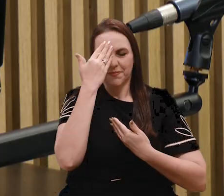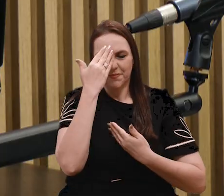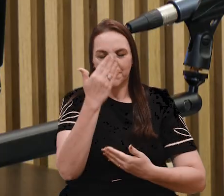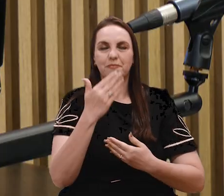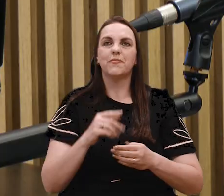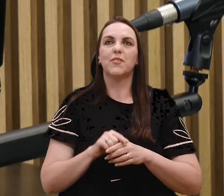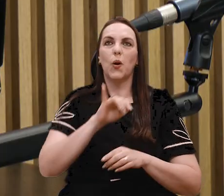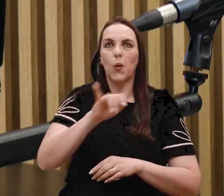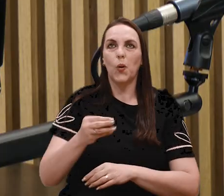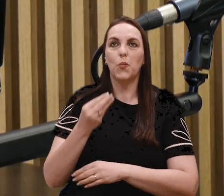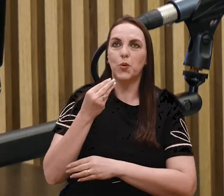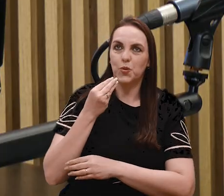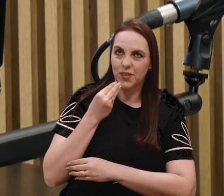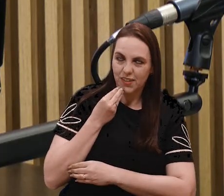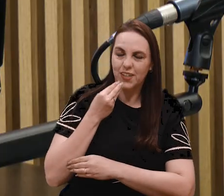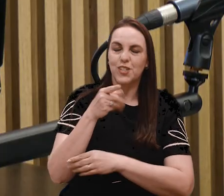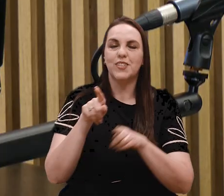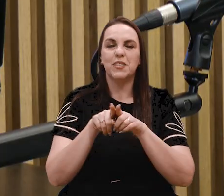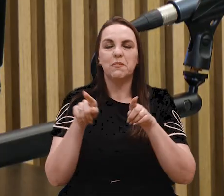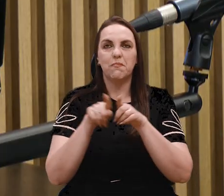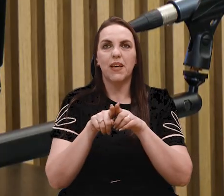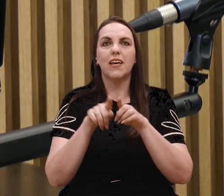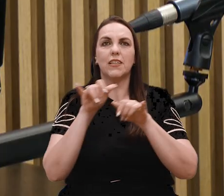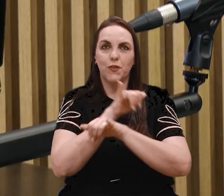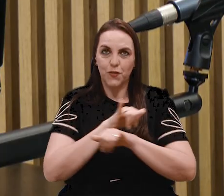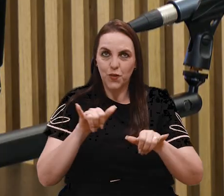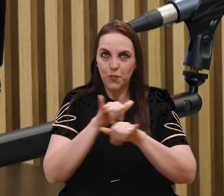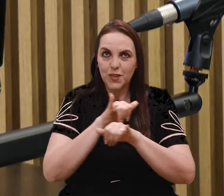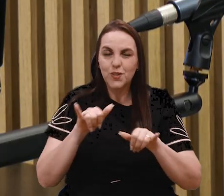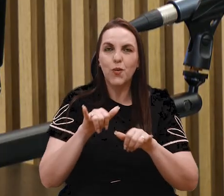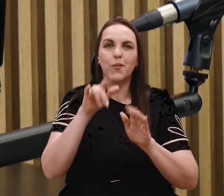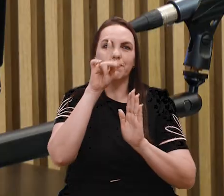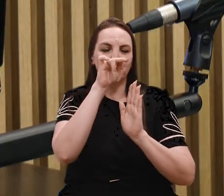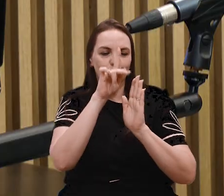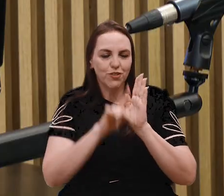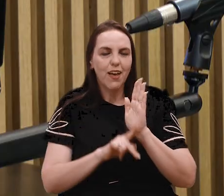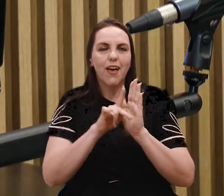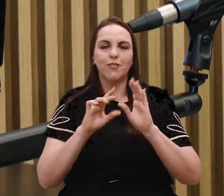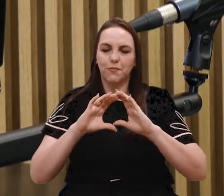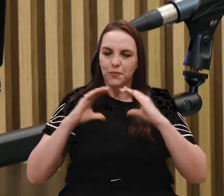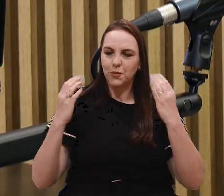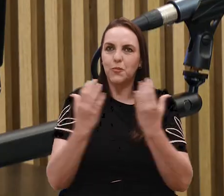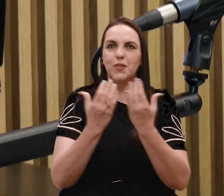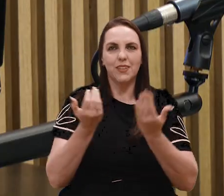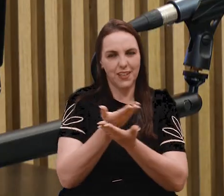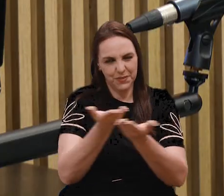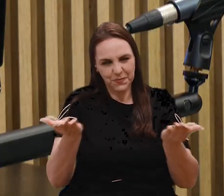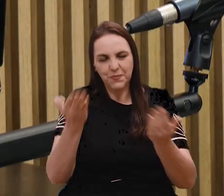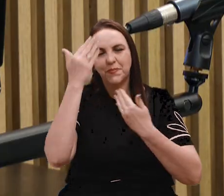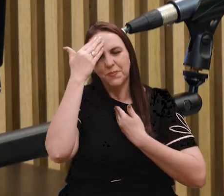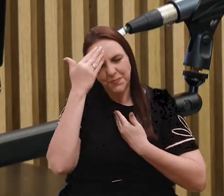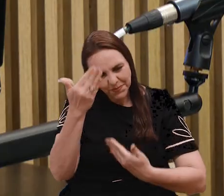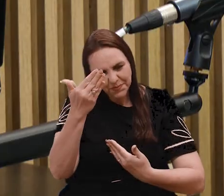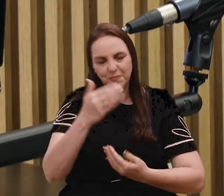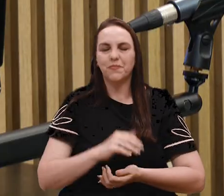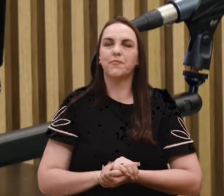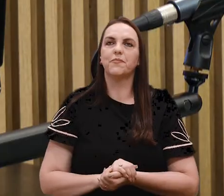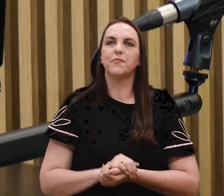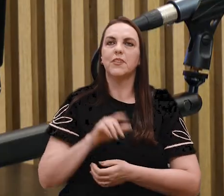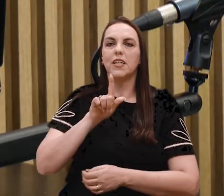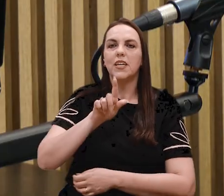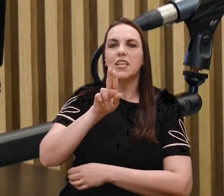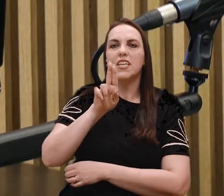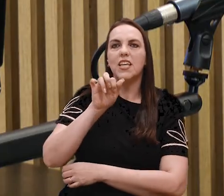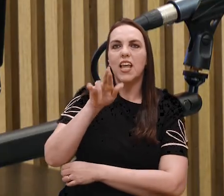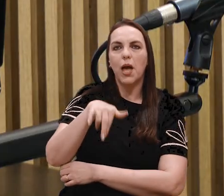oportunidade, né? Oportunidade de também levar aí, né, as informações, os projetos para a nossa comunidade. Muito obrigado. Obrigado. Guilherme Sartor, coordenador